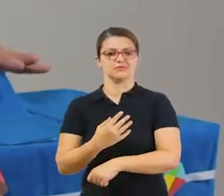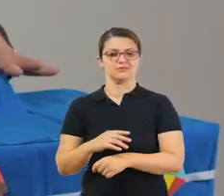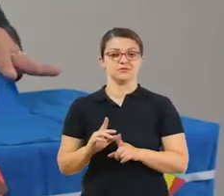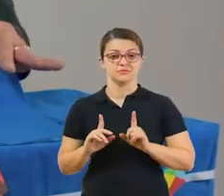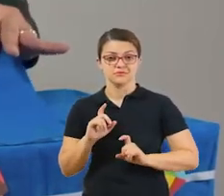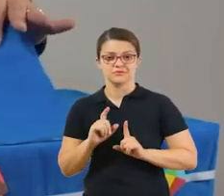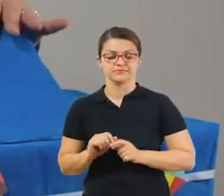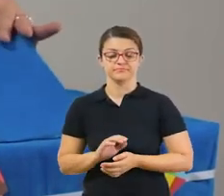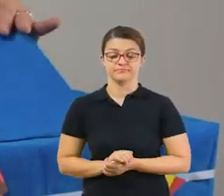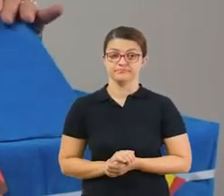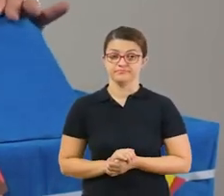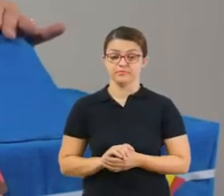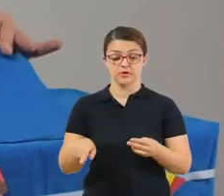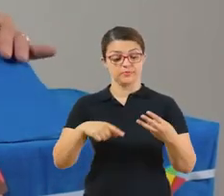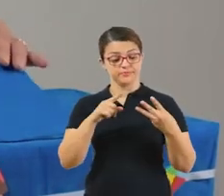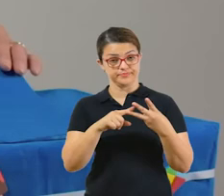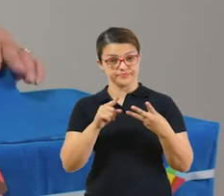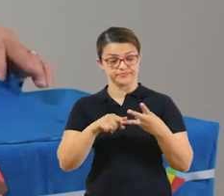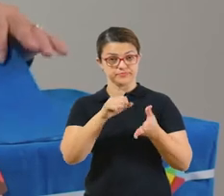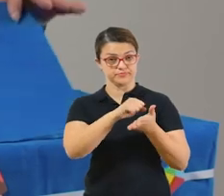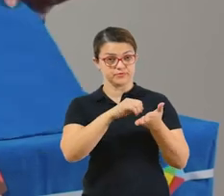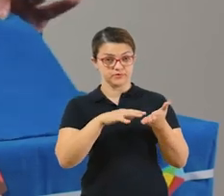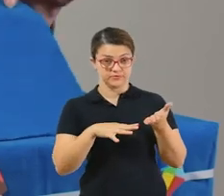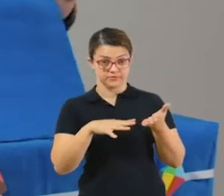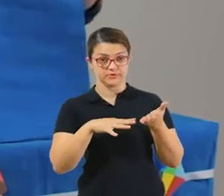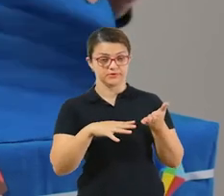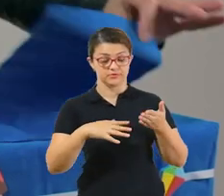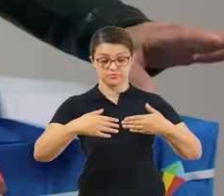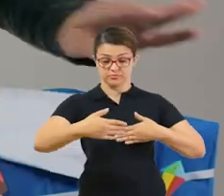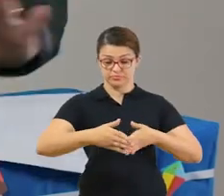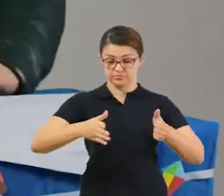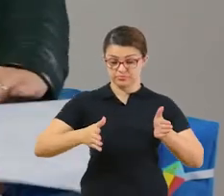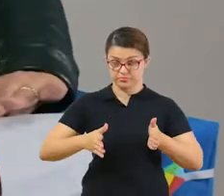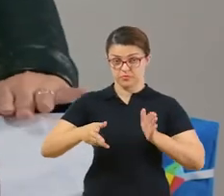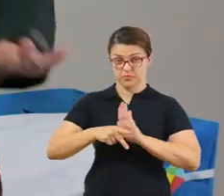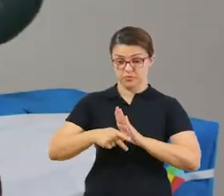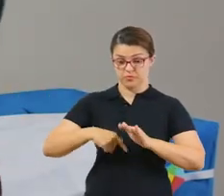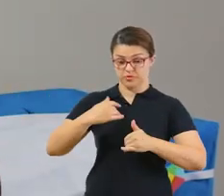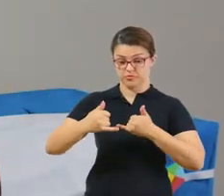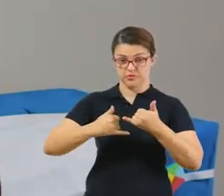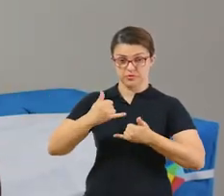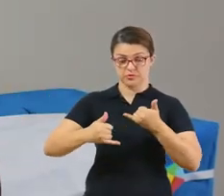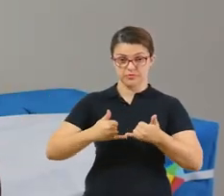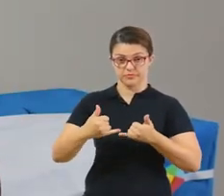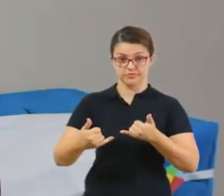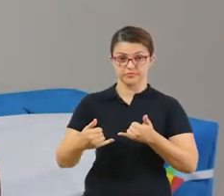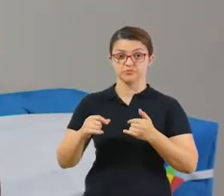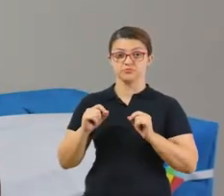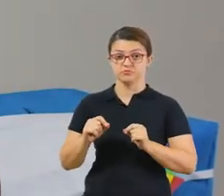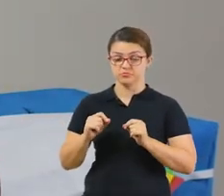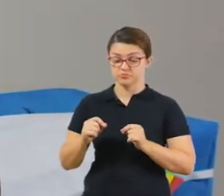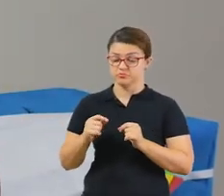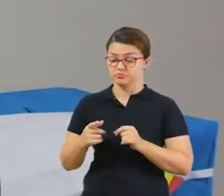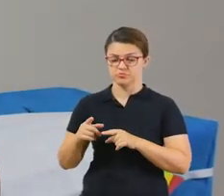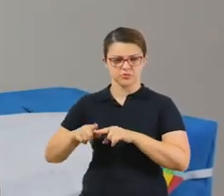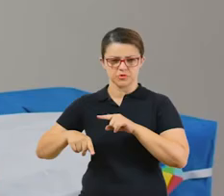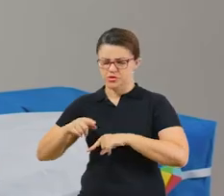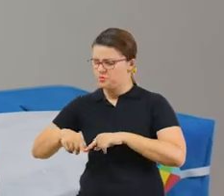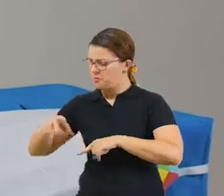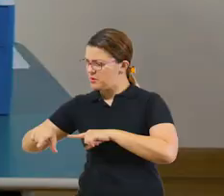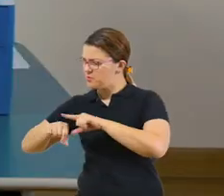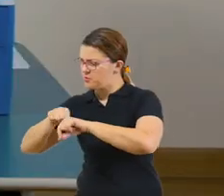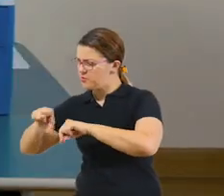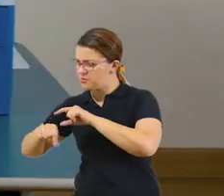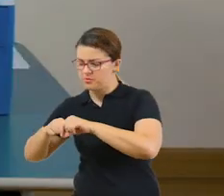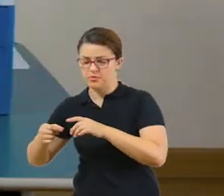última atividade é a caixa de brinquedo. Então, numa caixa, você junto com a criança vai colocar vários objetos.